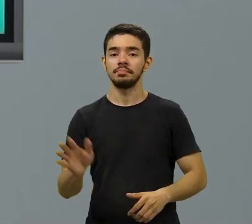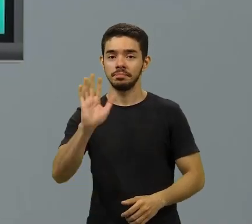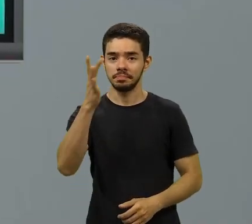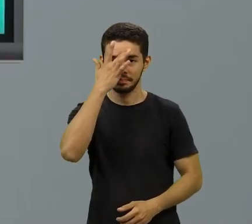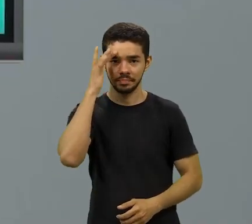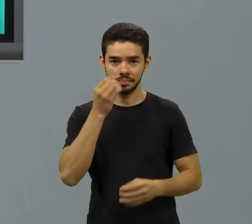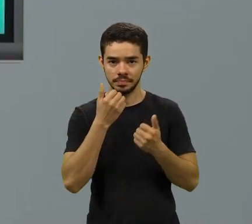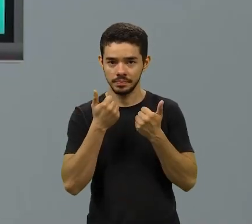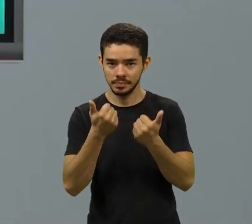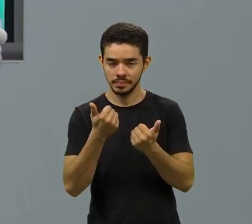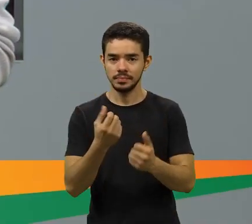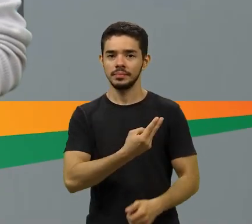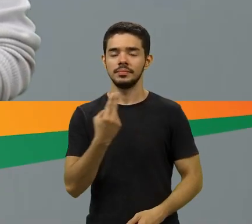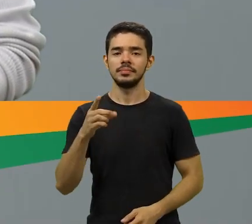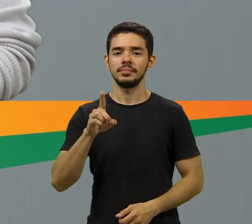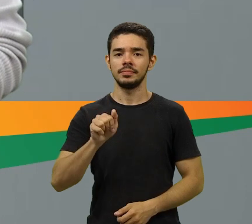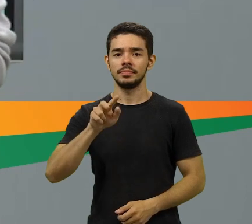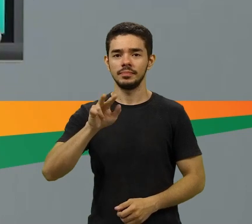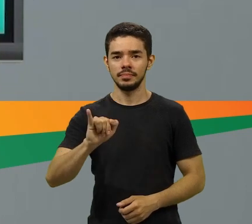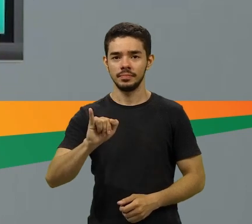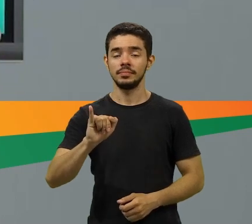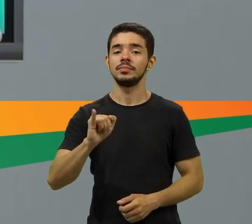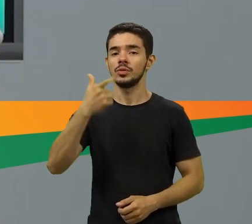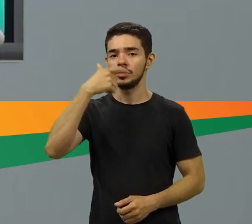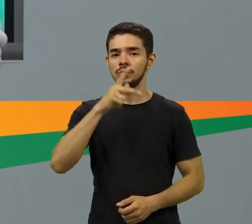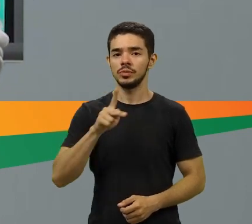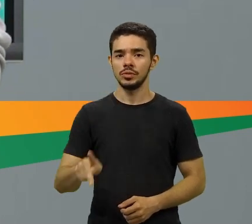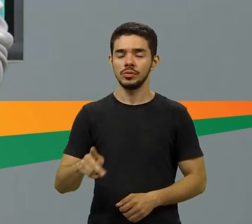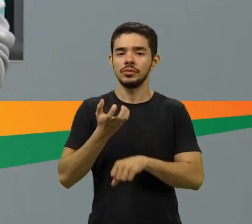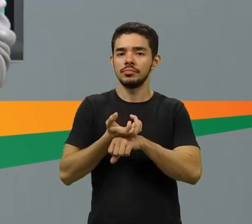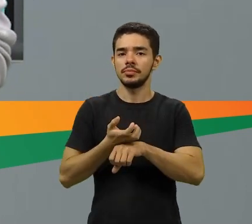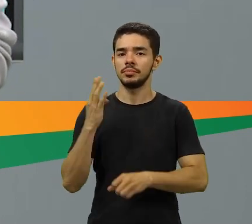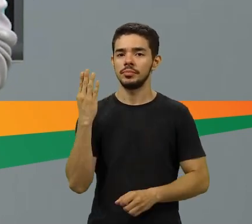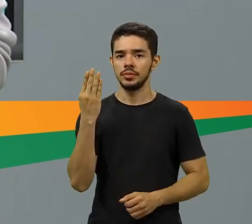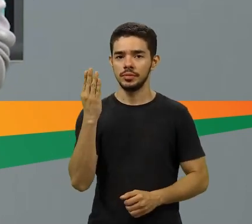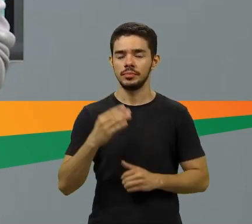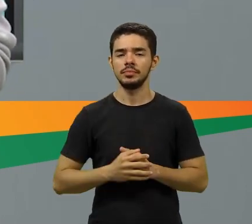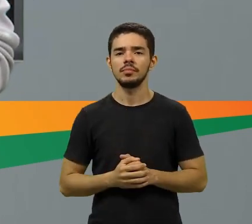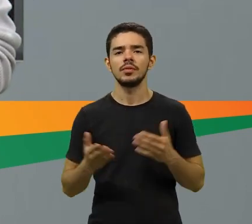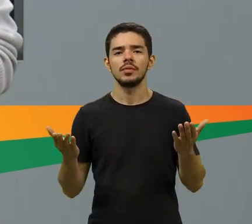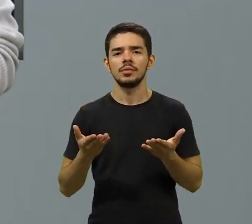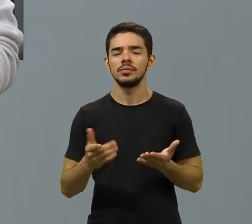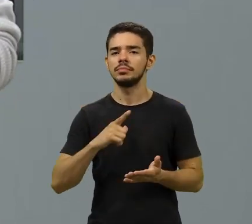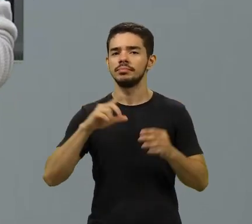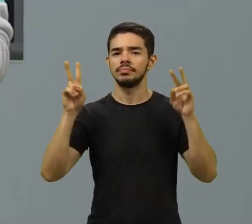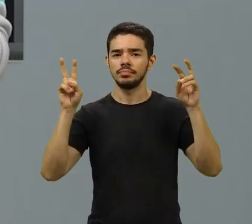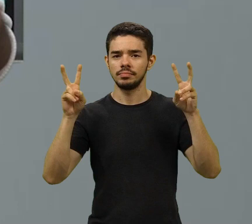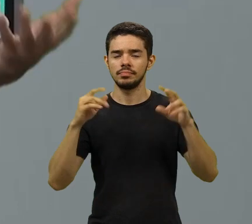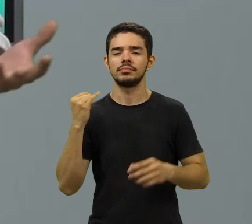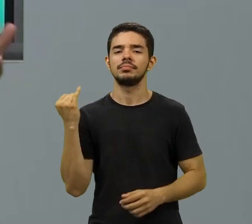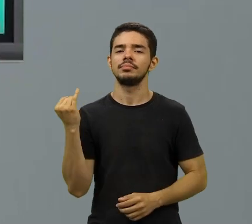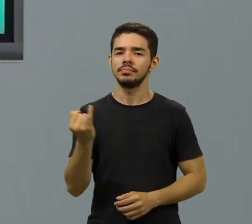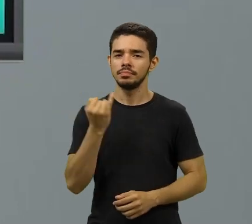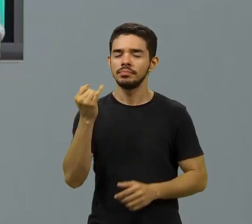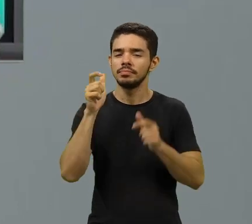Fala pessoal, tudo bem? Me chamo Davi Vitoriano, sou professor de Biologia e hoje nós vamos ver uma temática